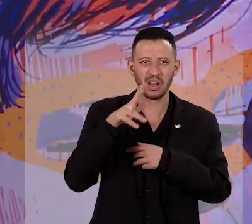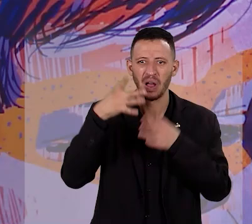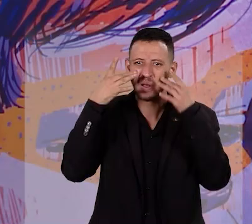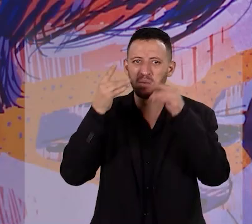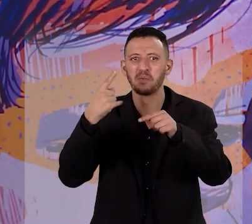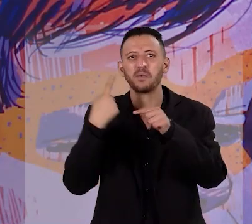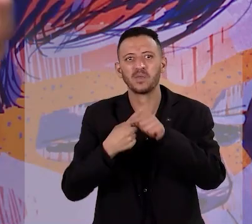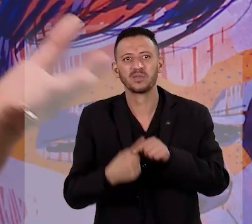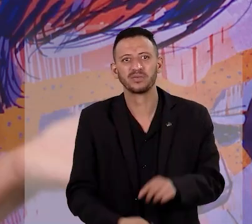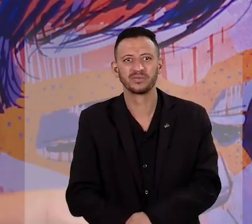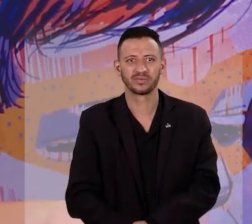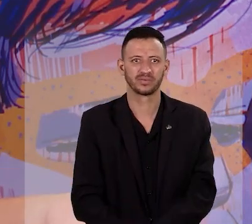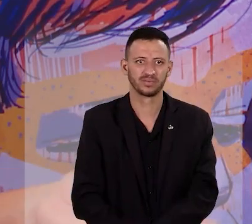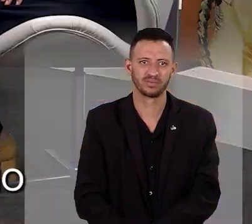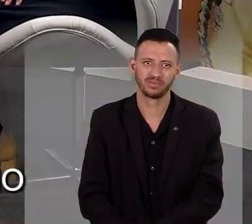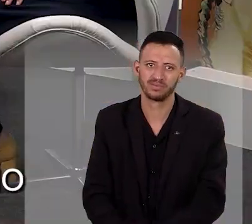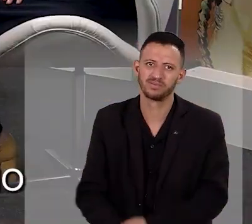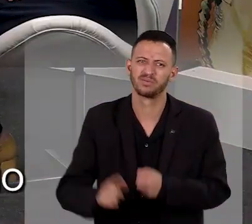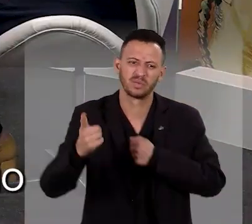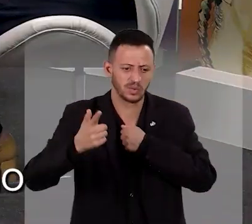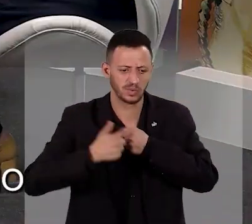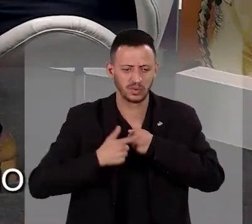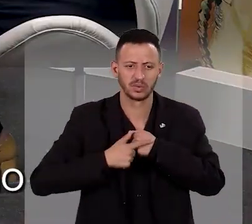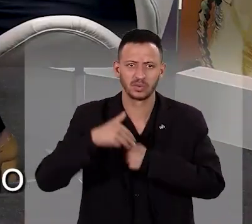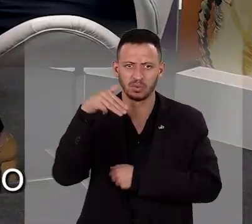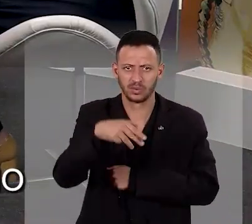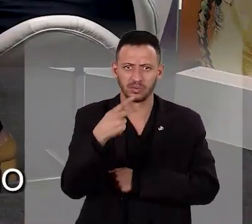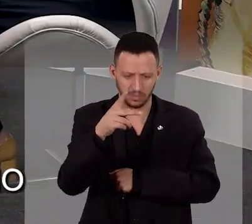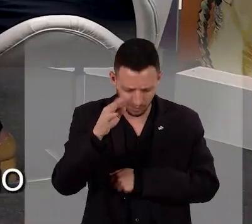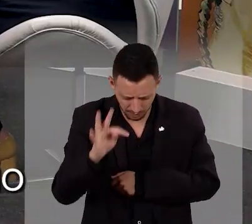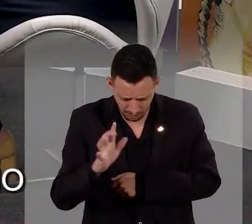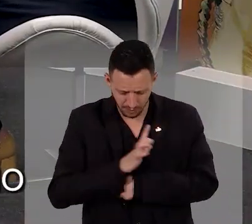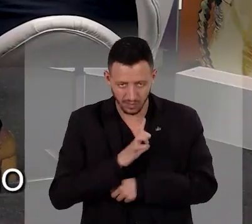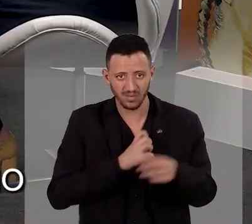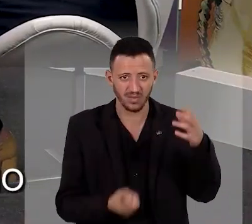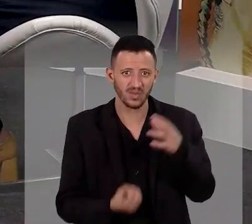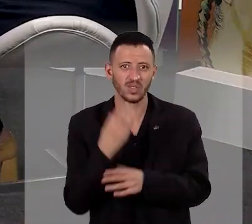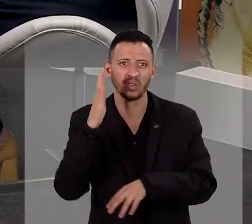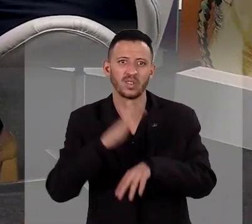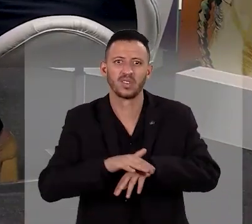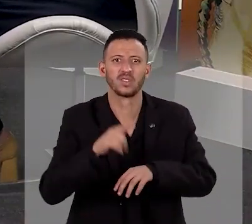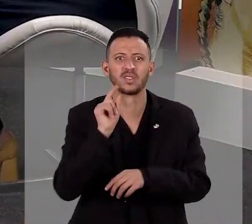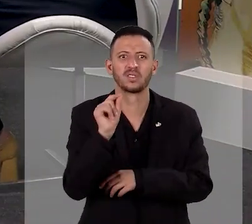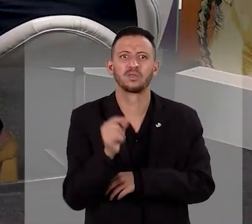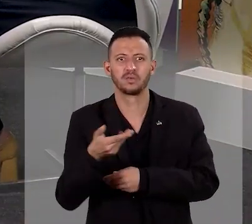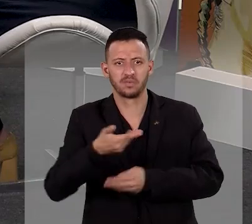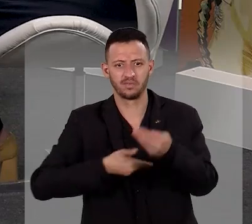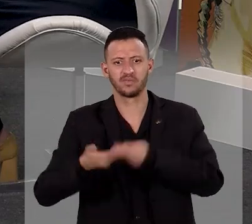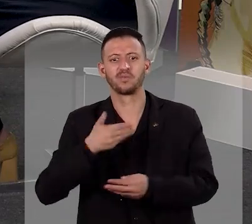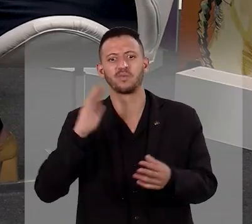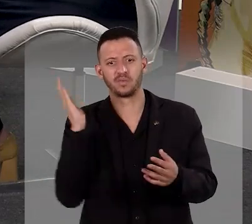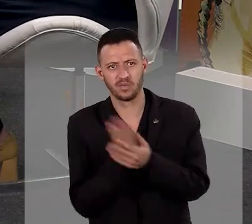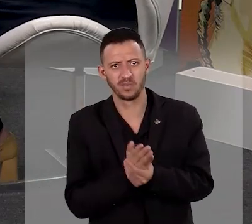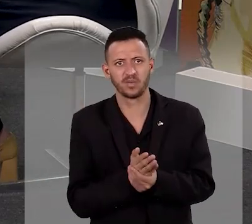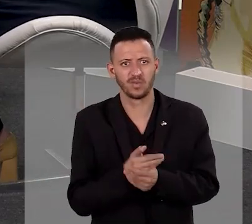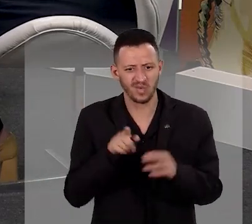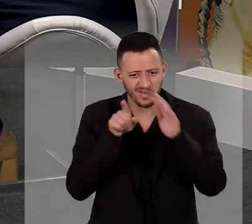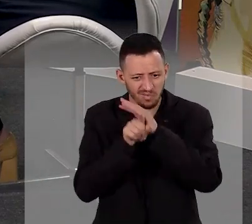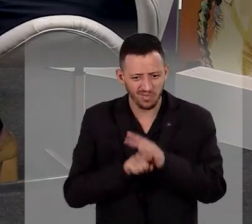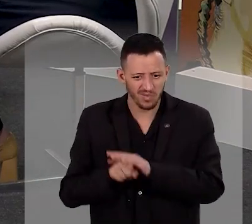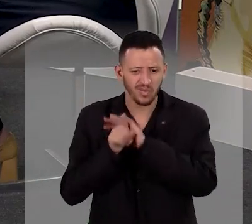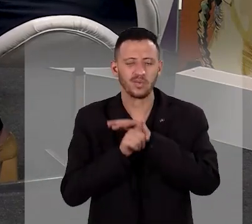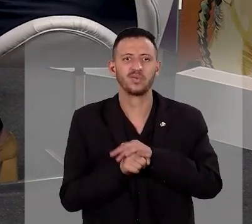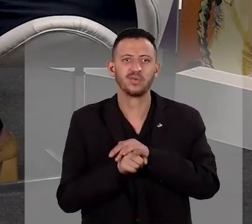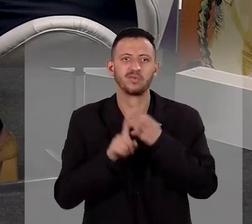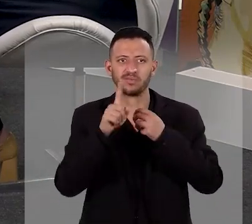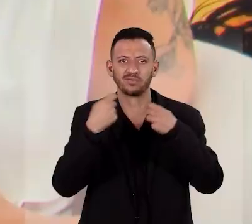a atenção. Por quê? Um dos papéis que o Ministério Público do Trabalho tem que desenvolver, além das suas atribuições